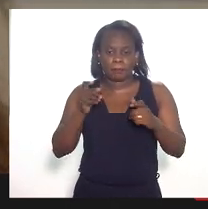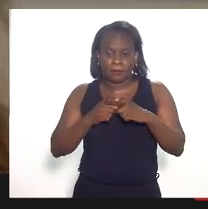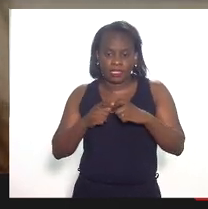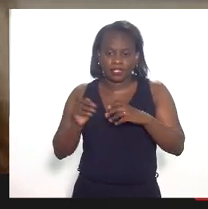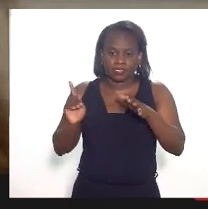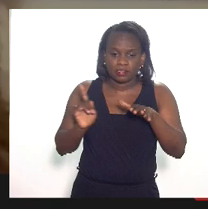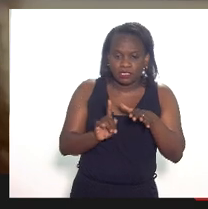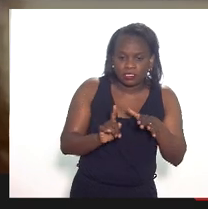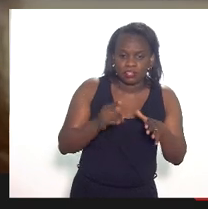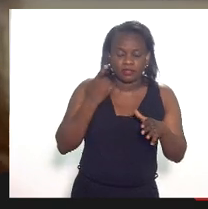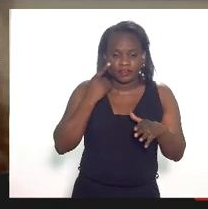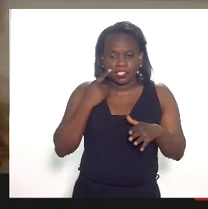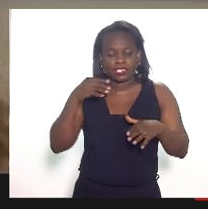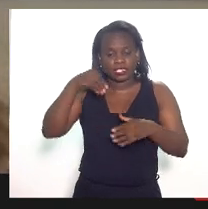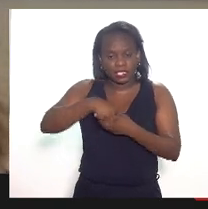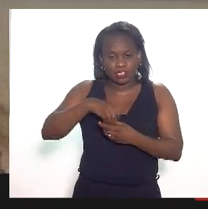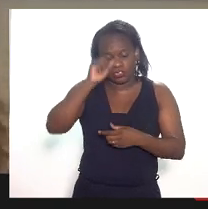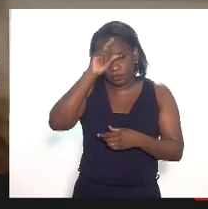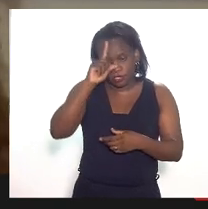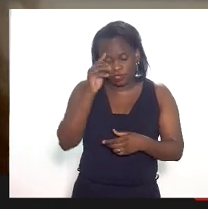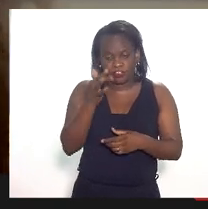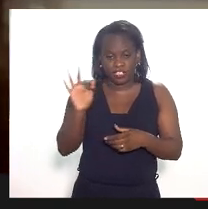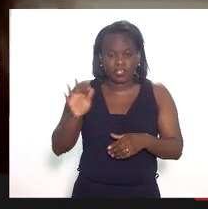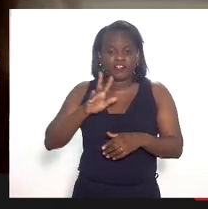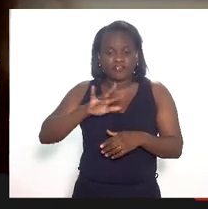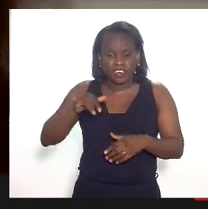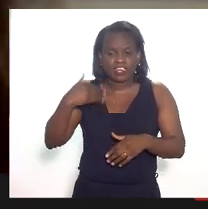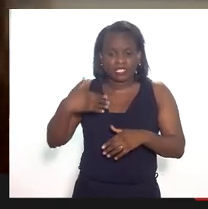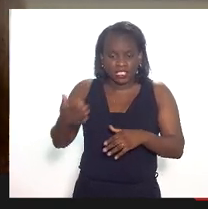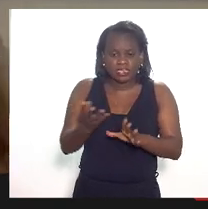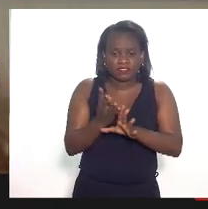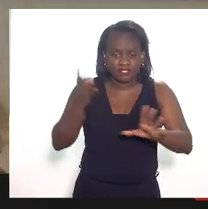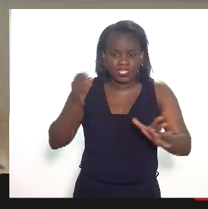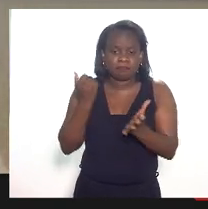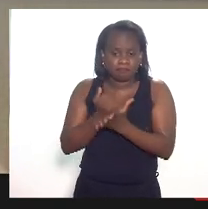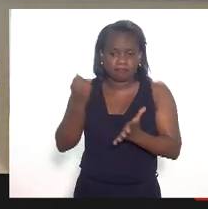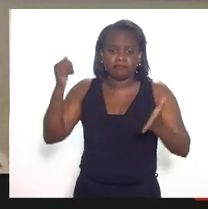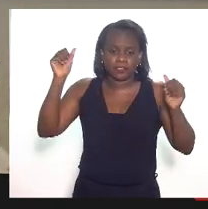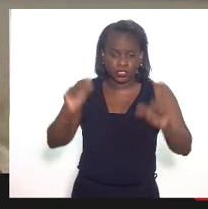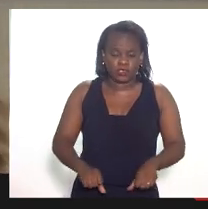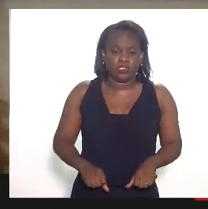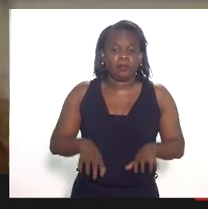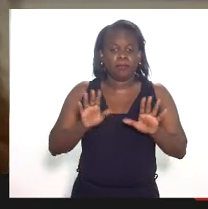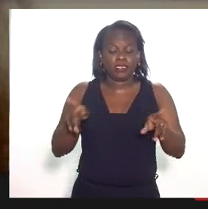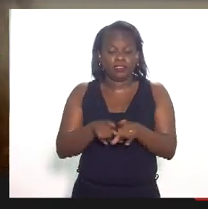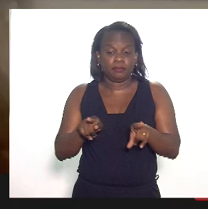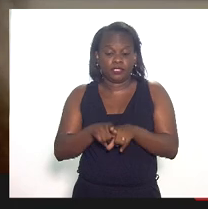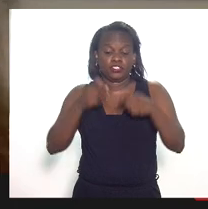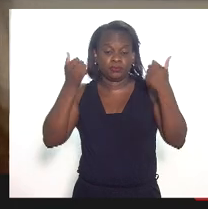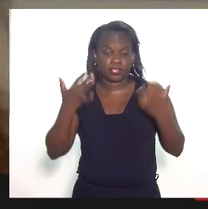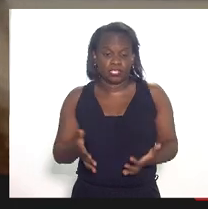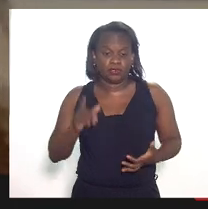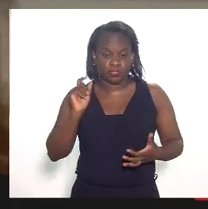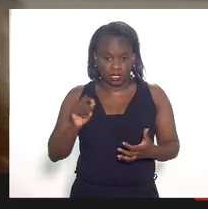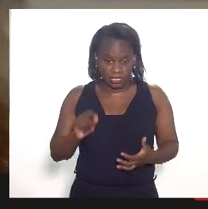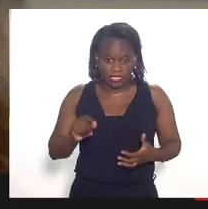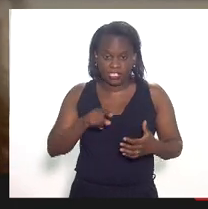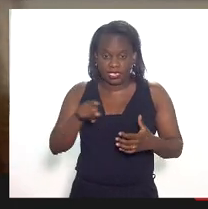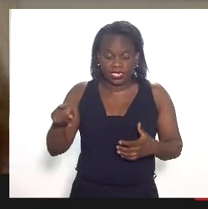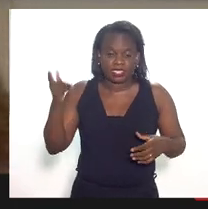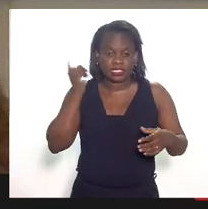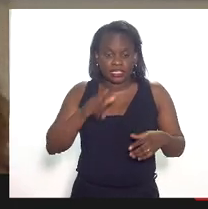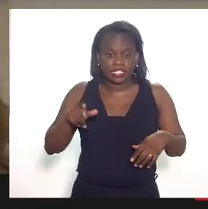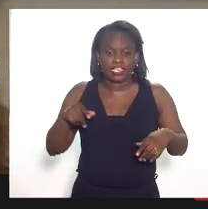consultas dentro da rede federal. Isso vai impactar na fila mais à frente. Agora, eu gostaria de falar que a